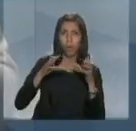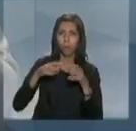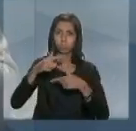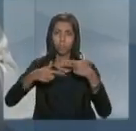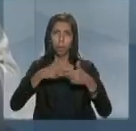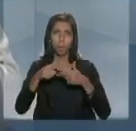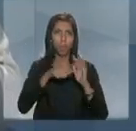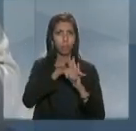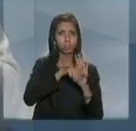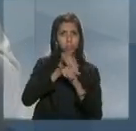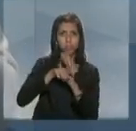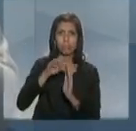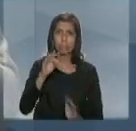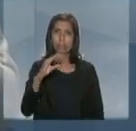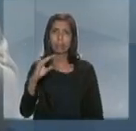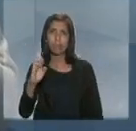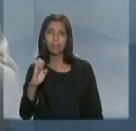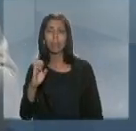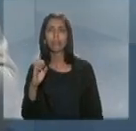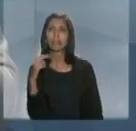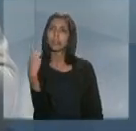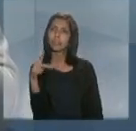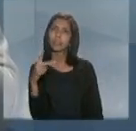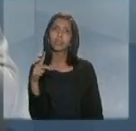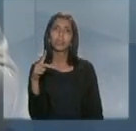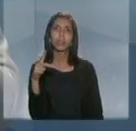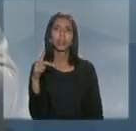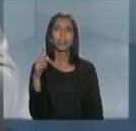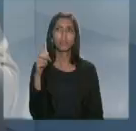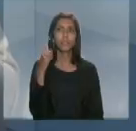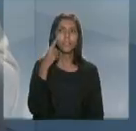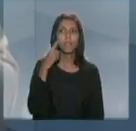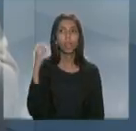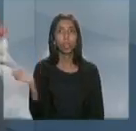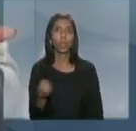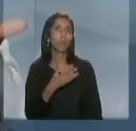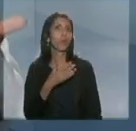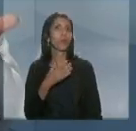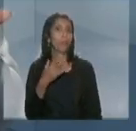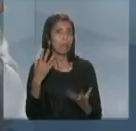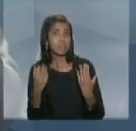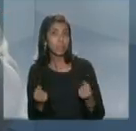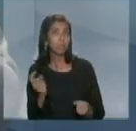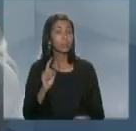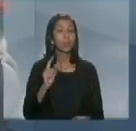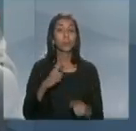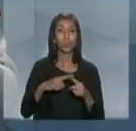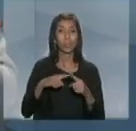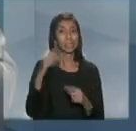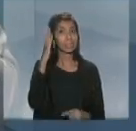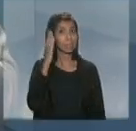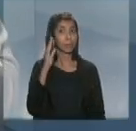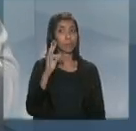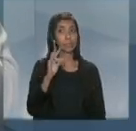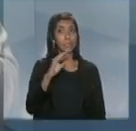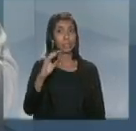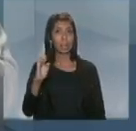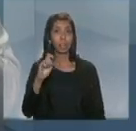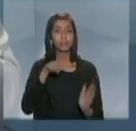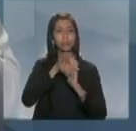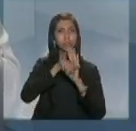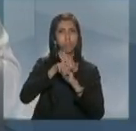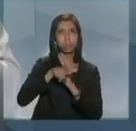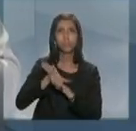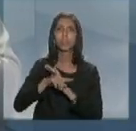são fiscalizados pelo Tribunal de Contas estão recebendo essa inovação, na verdade? Porque a gente sabe que o Tribunal de Contas do